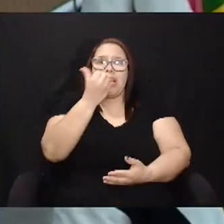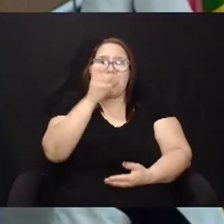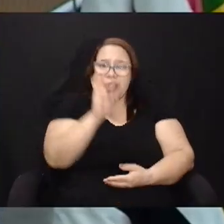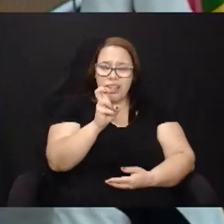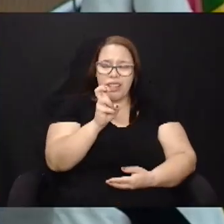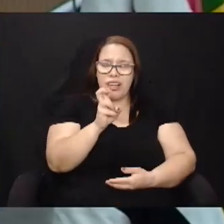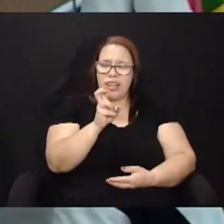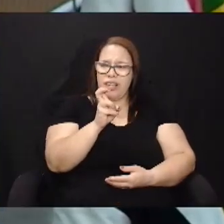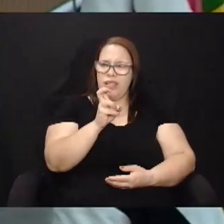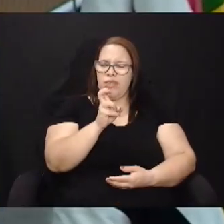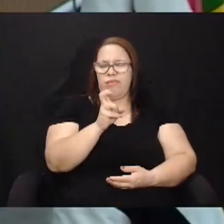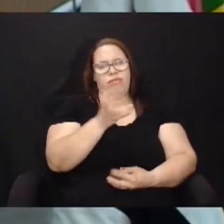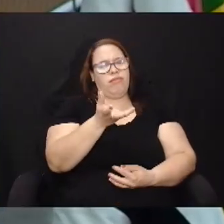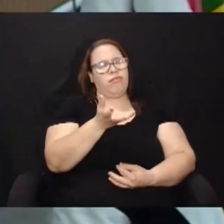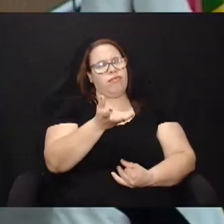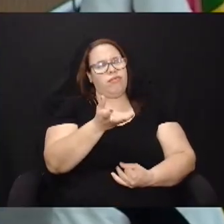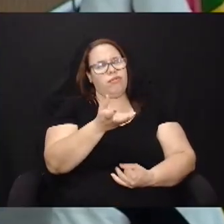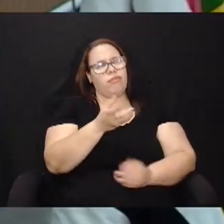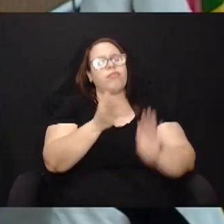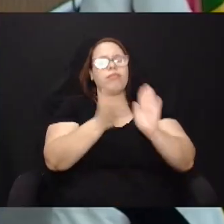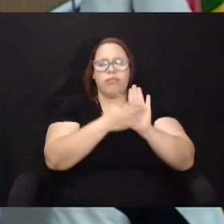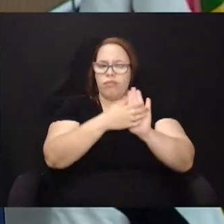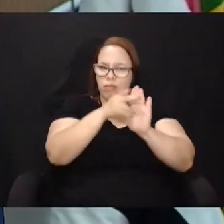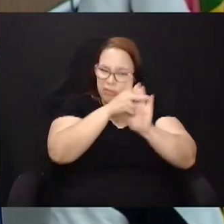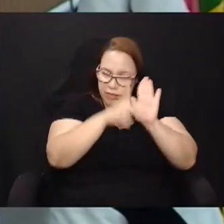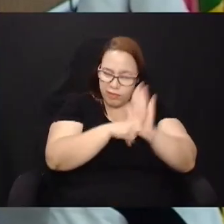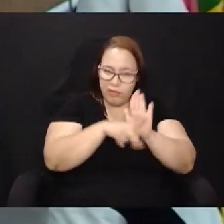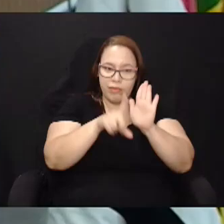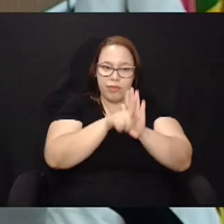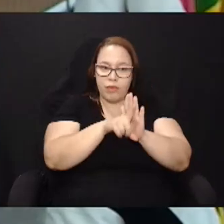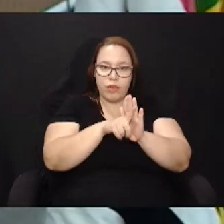a gente colocou esse projeto de lei para ver se a gente coloca